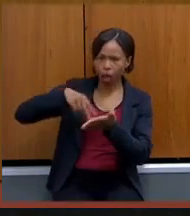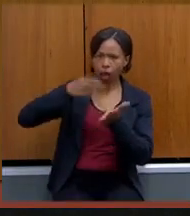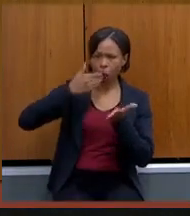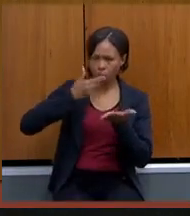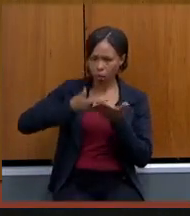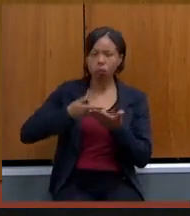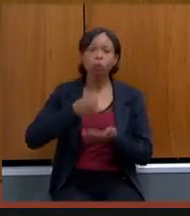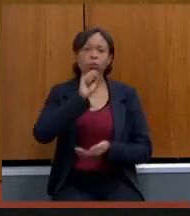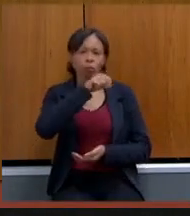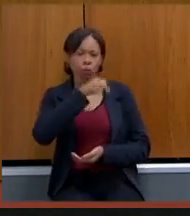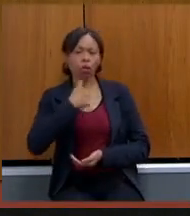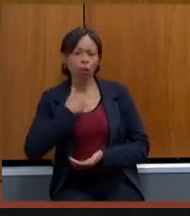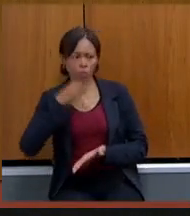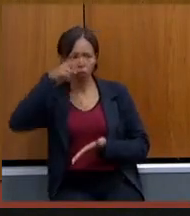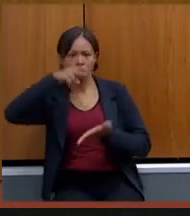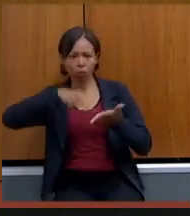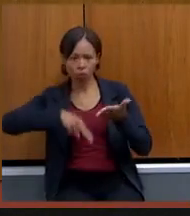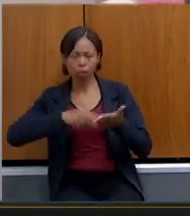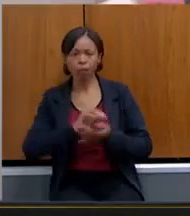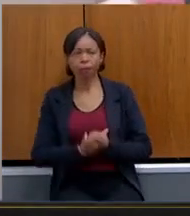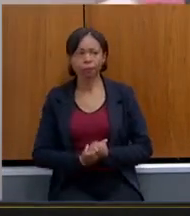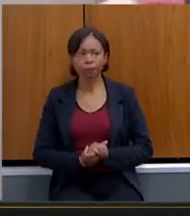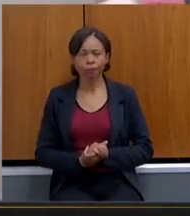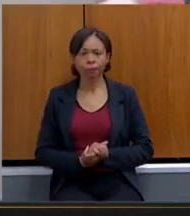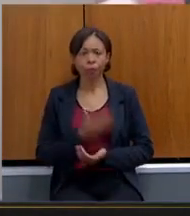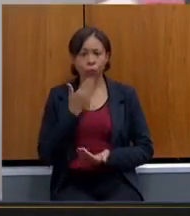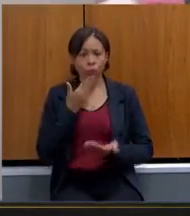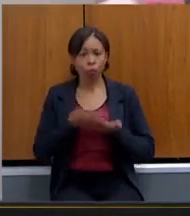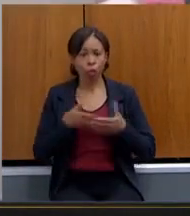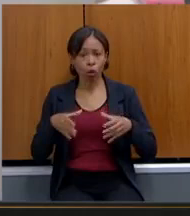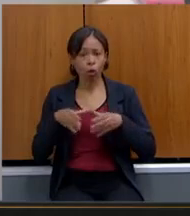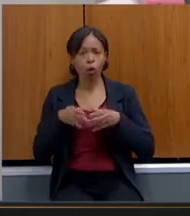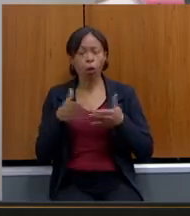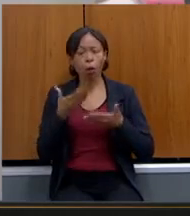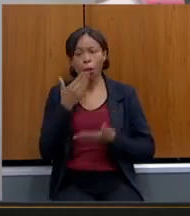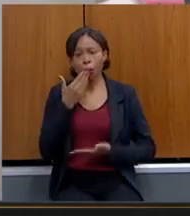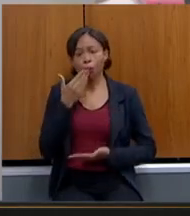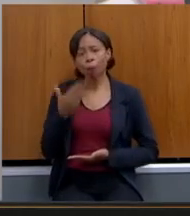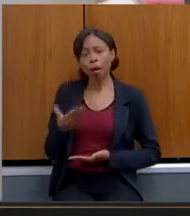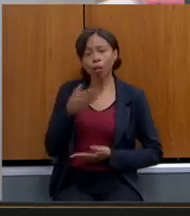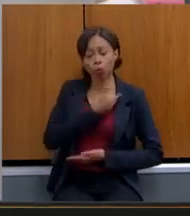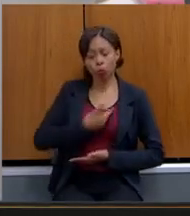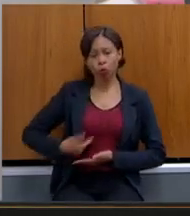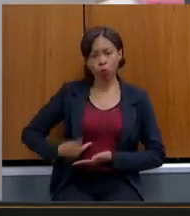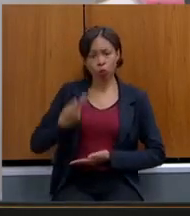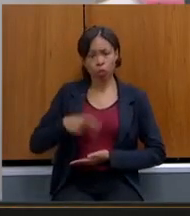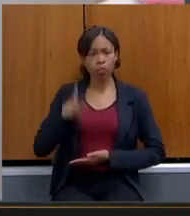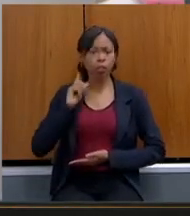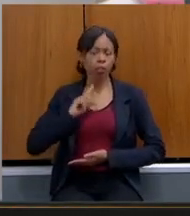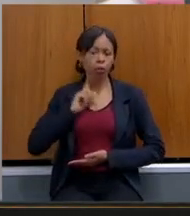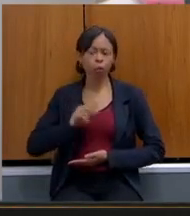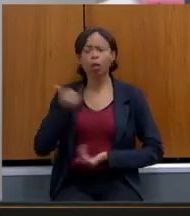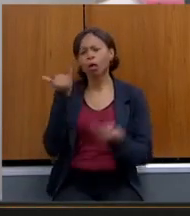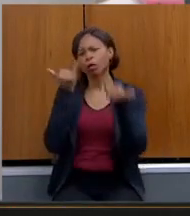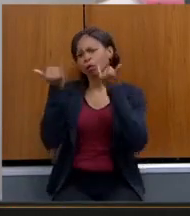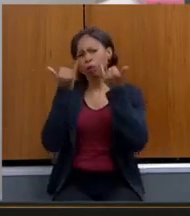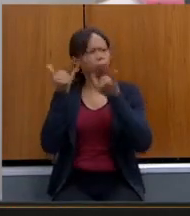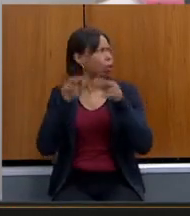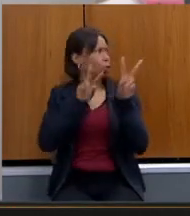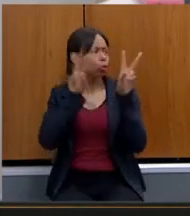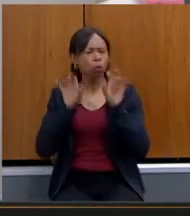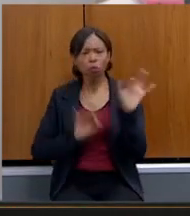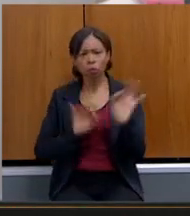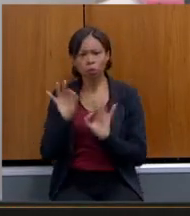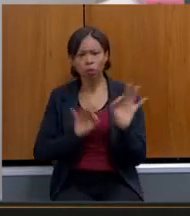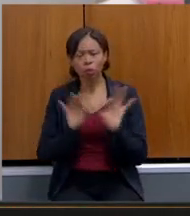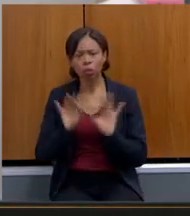perfeitamente deputado-presidente requerimento de comissão requer que seja encaminhado ao governador do Estado e pediu de informações sobre o